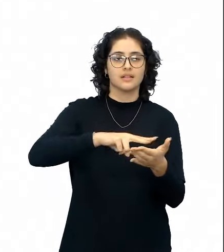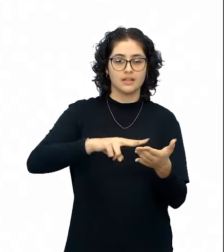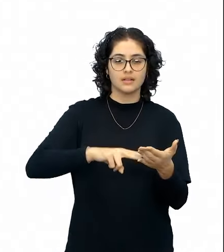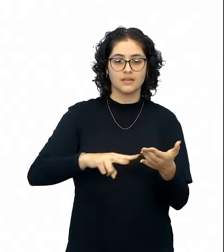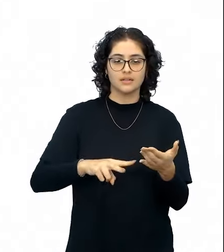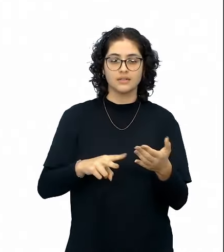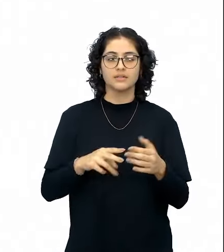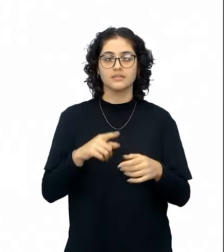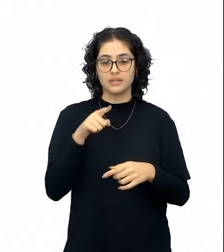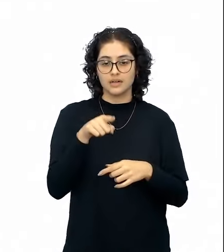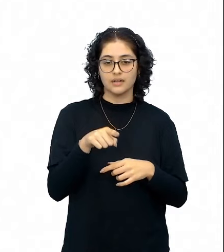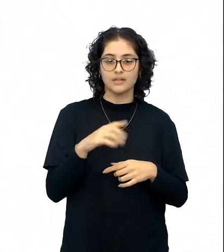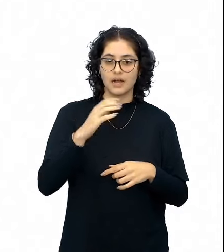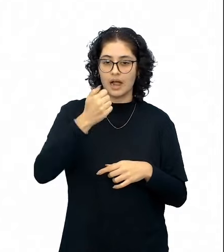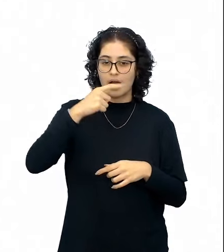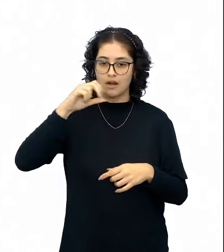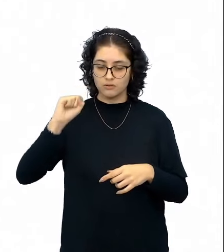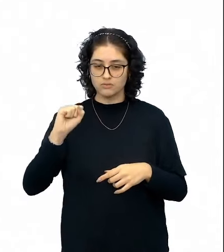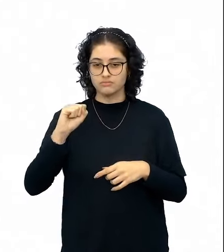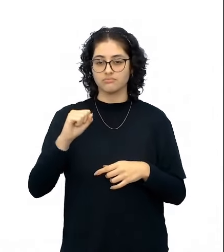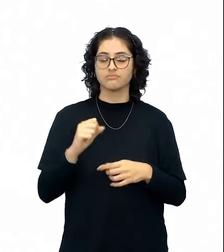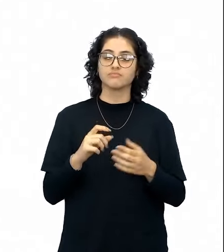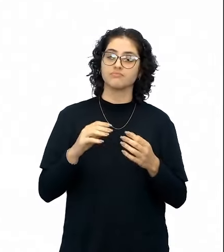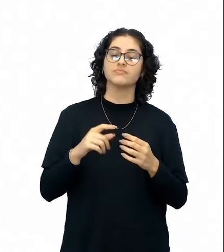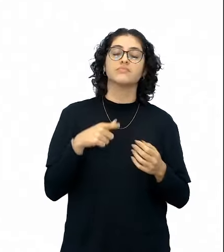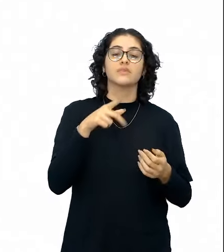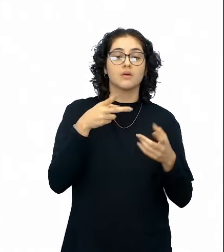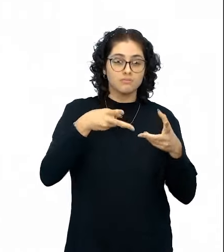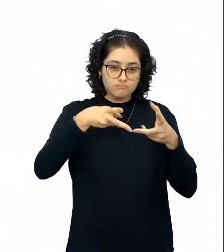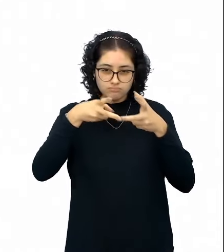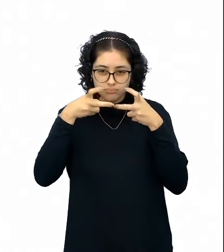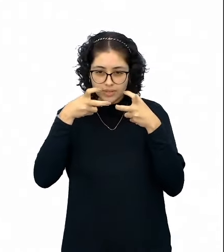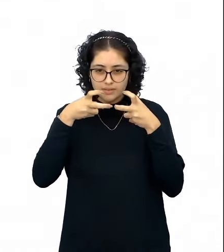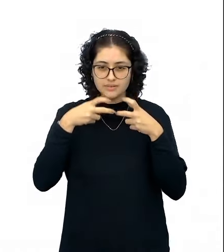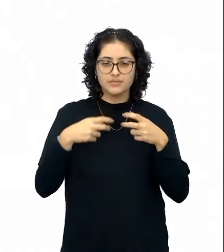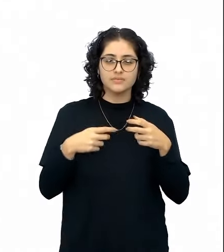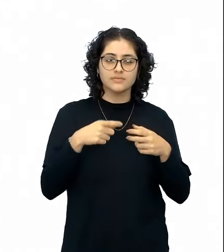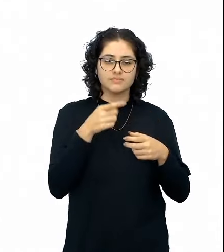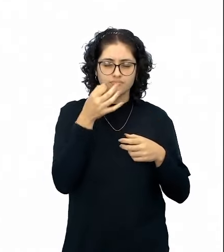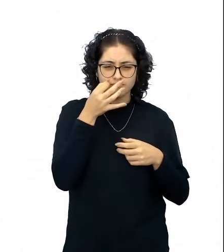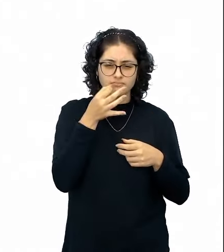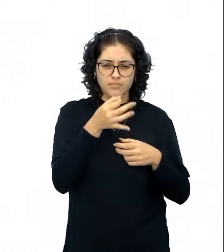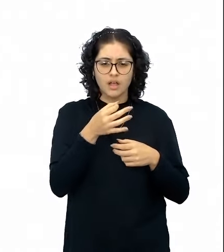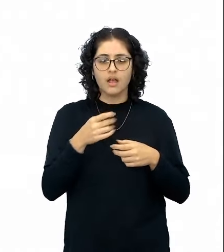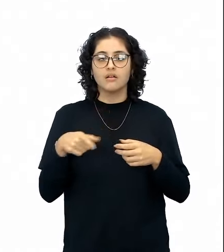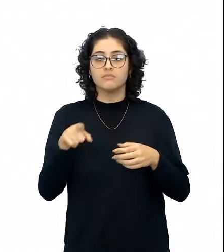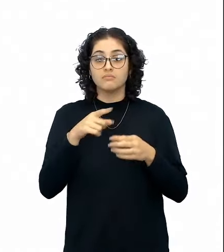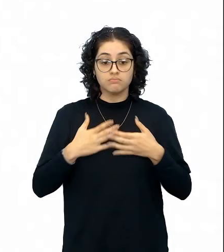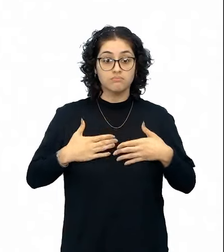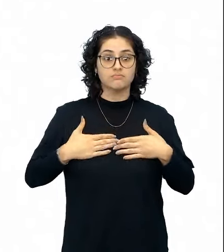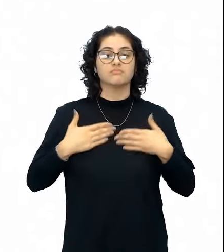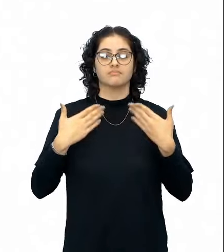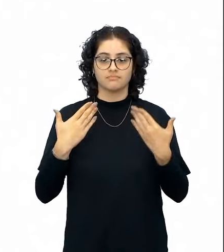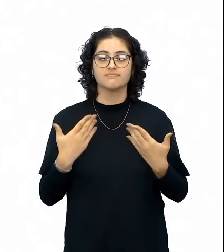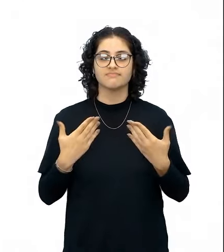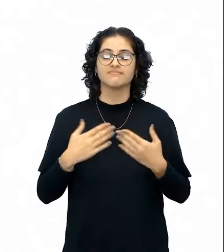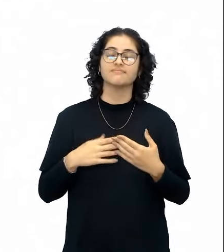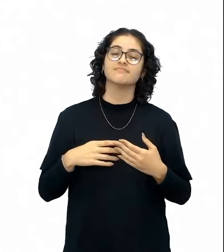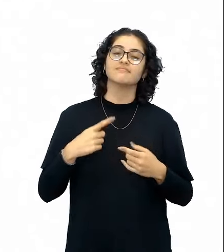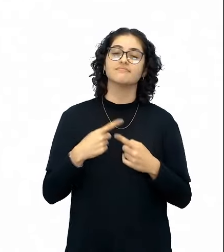do cartunista Carlos Ruas. Observe que o final deste enredo, mais uma vez, foi surpreendente, pois em lugar